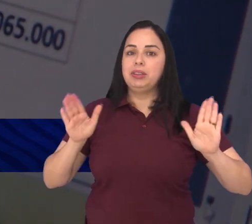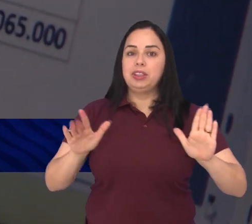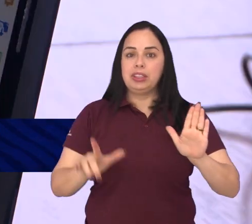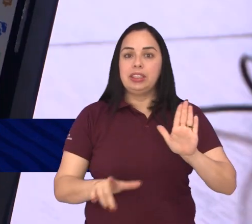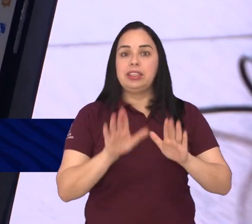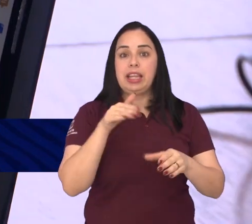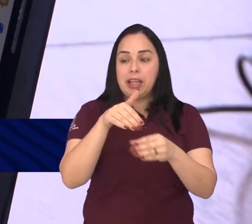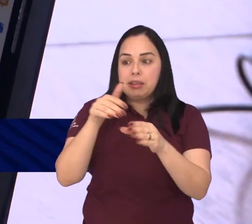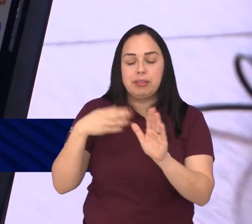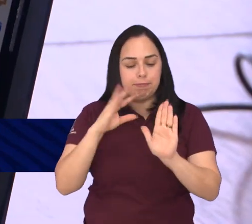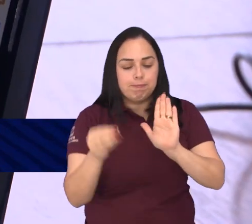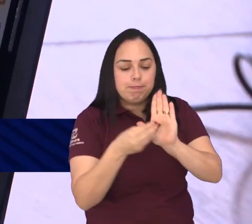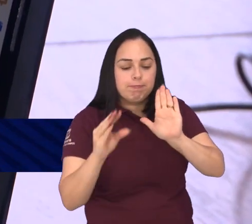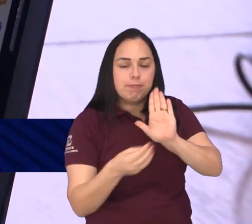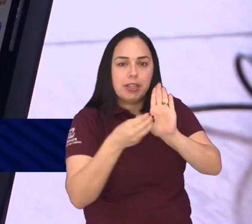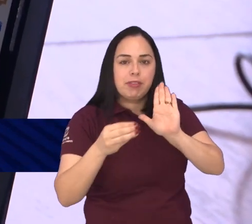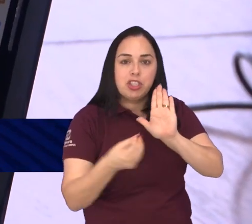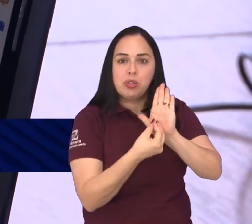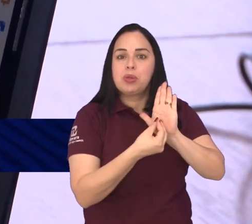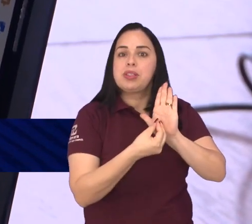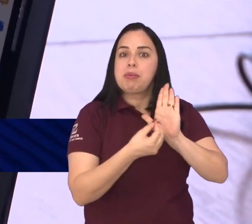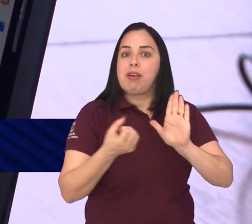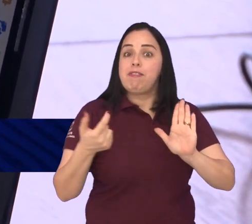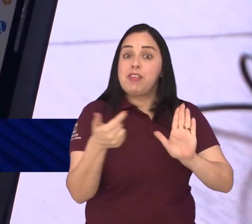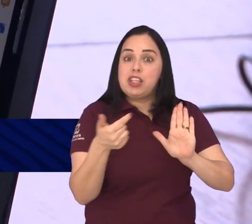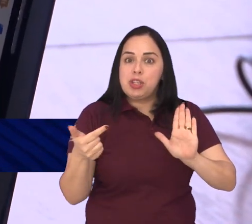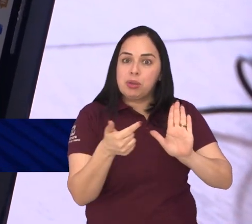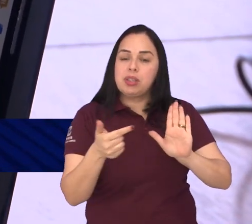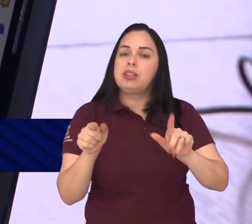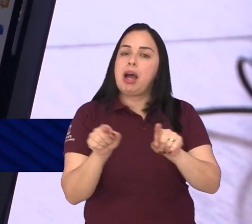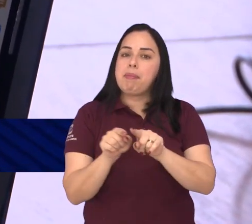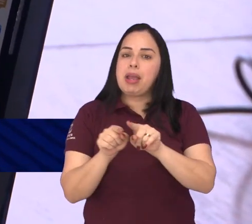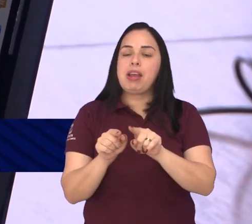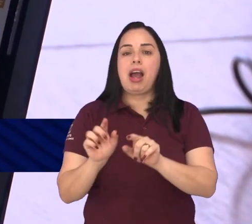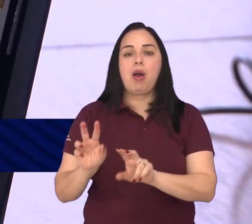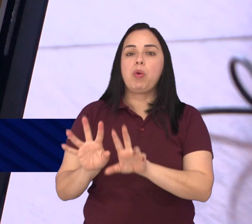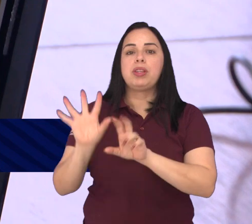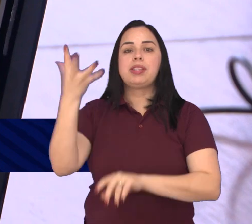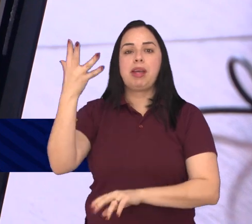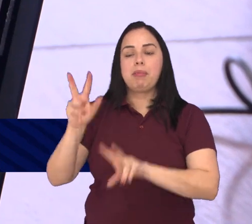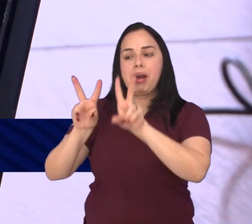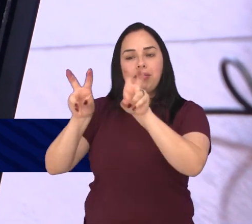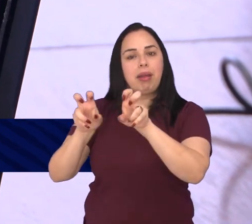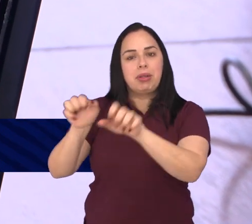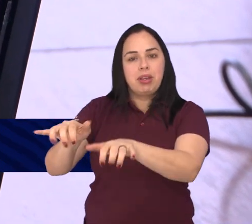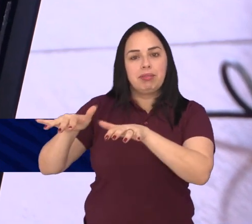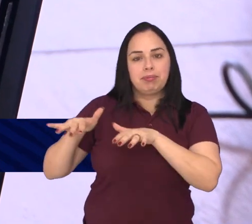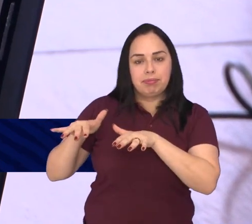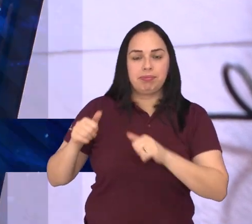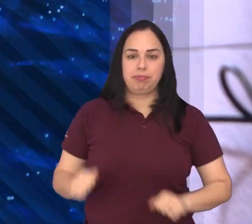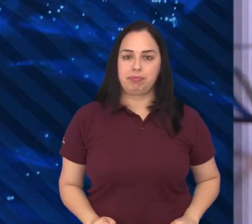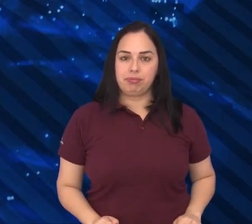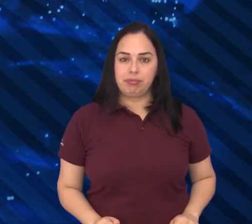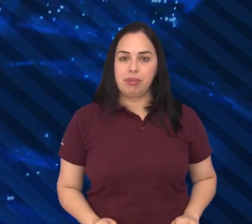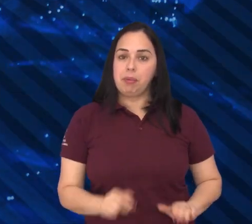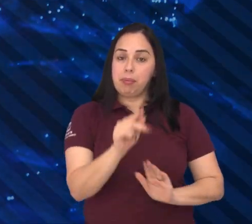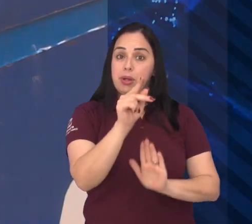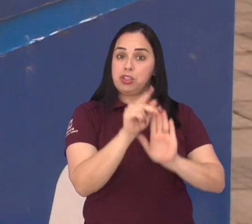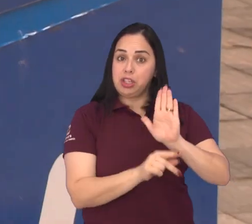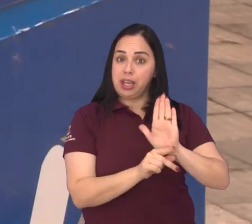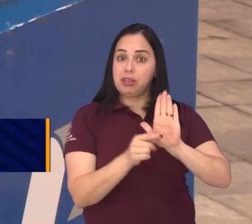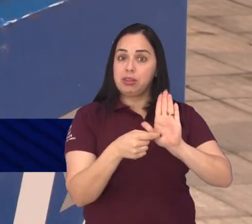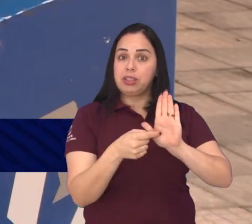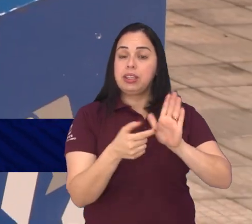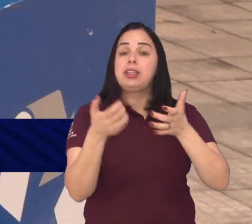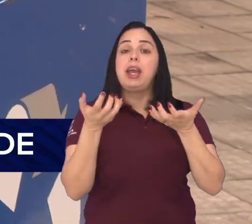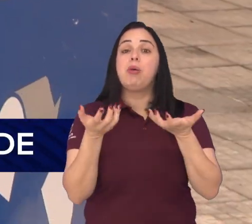na Câmara. O projeto recebeu 22 emendas dos parlamentares e também vai ser tema de uma audiência pública. O